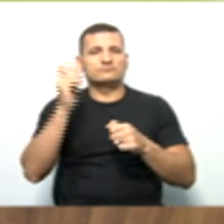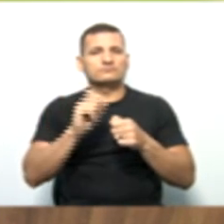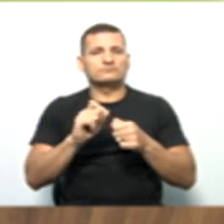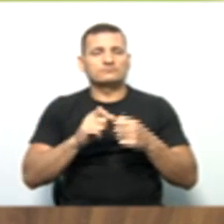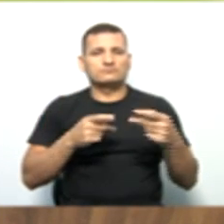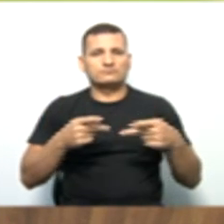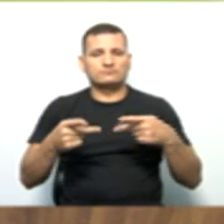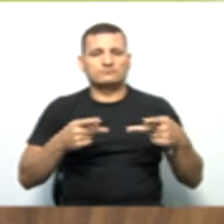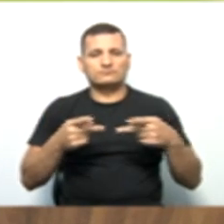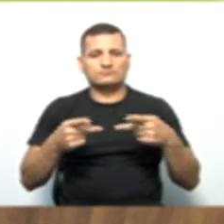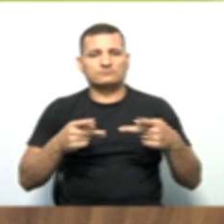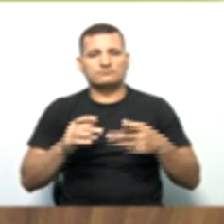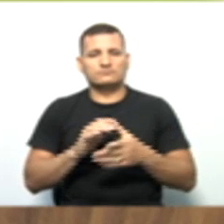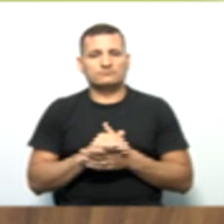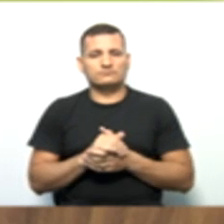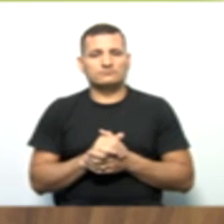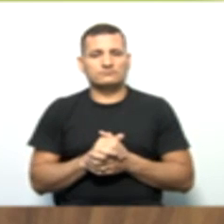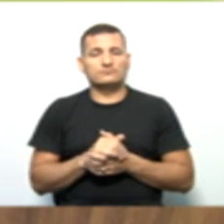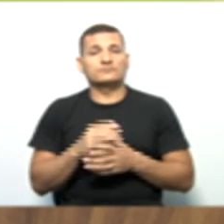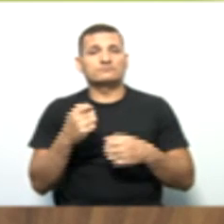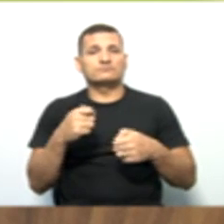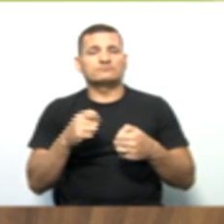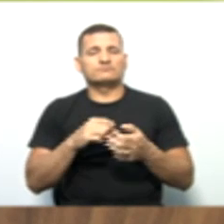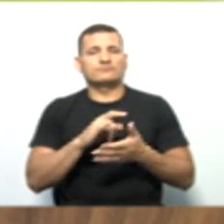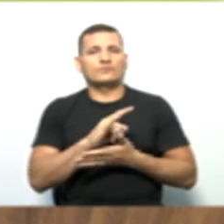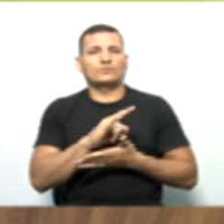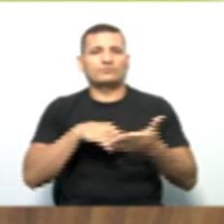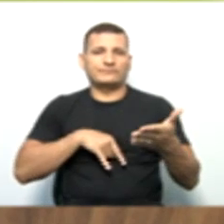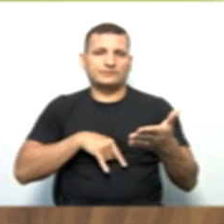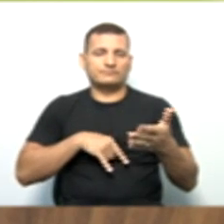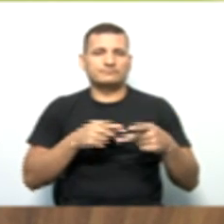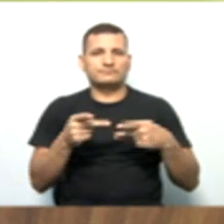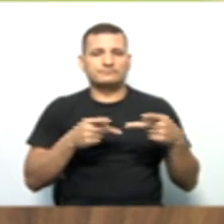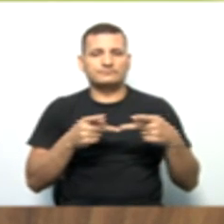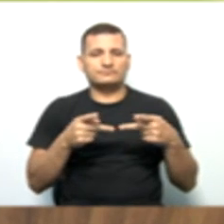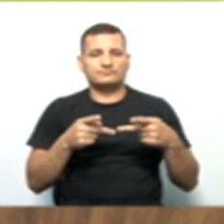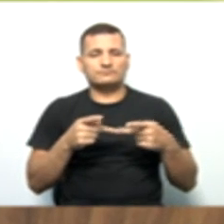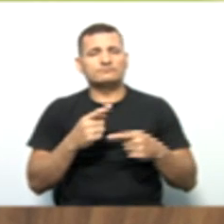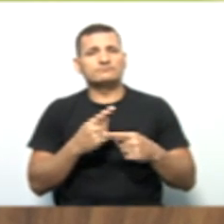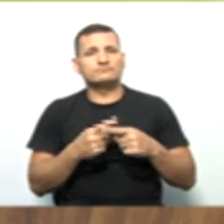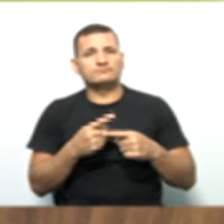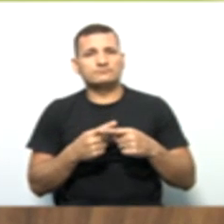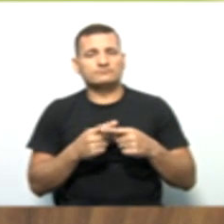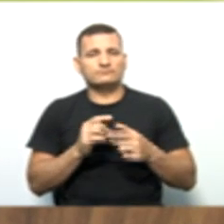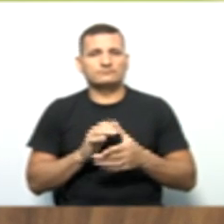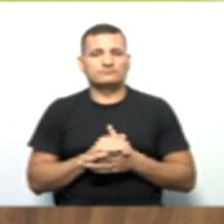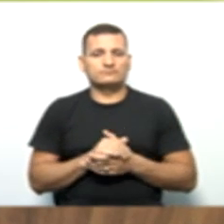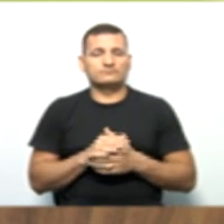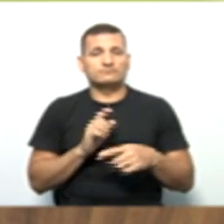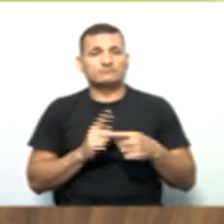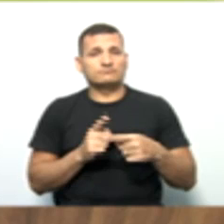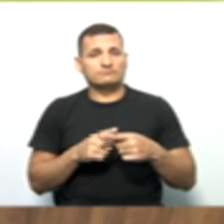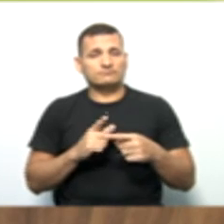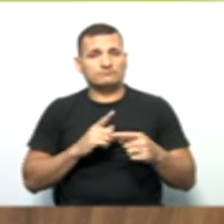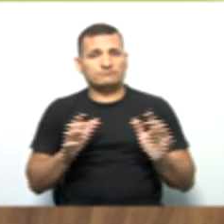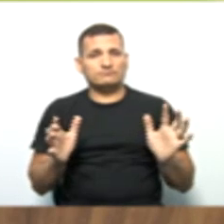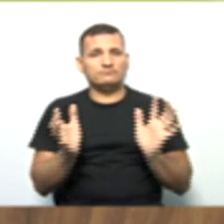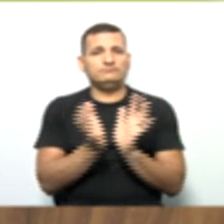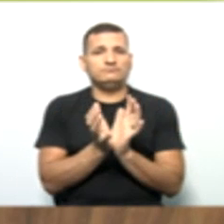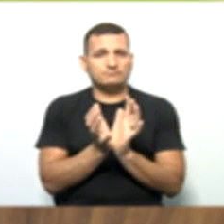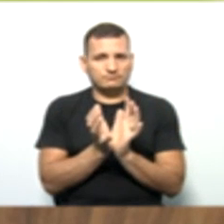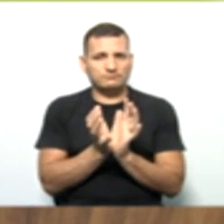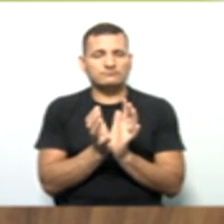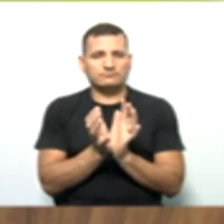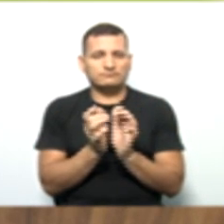a questão que a gente tem de ter que documentar esse projeto. Por quê? Nesse momento eu tenho uma equipe que desenvolveu